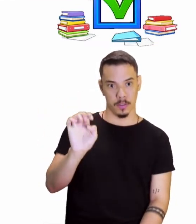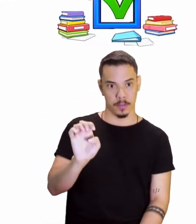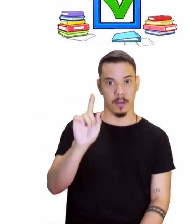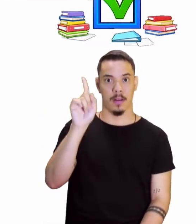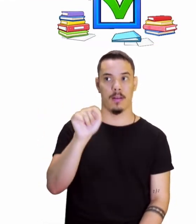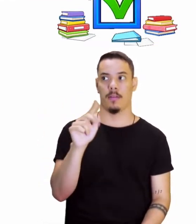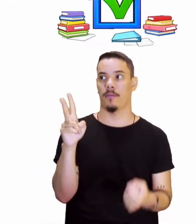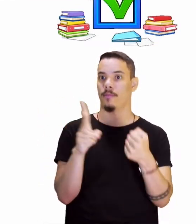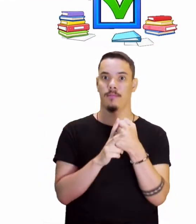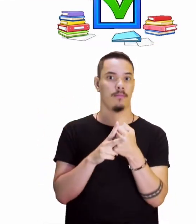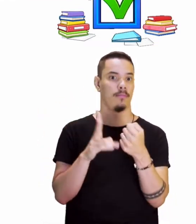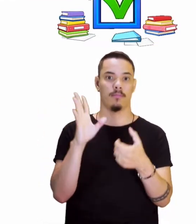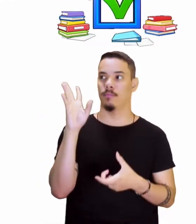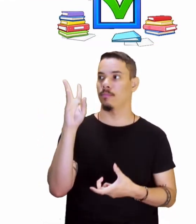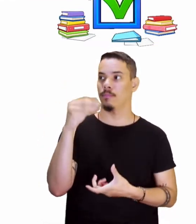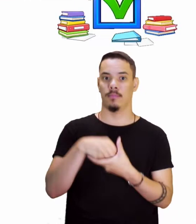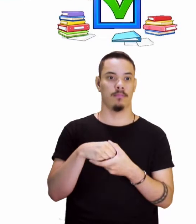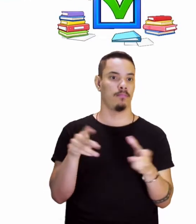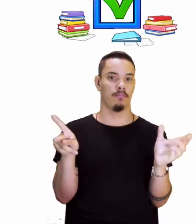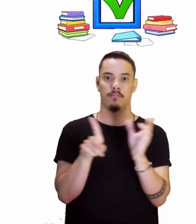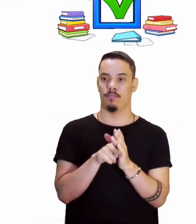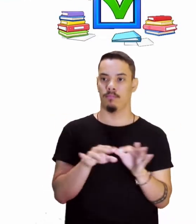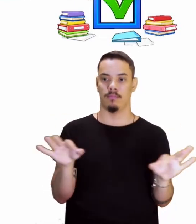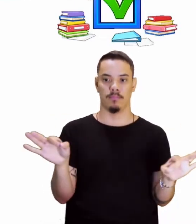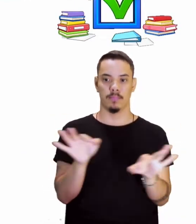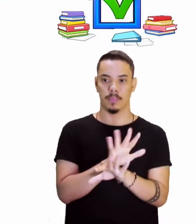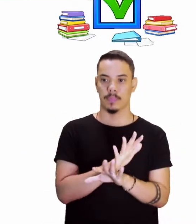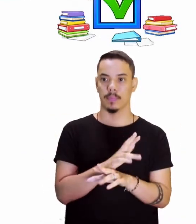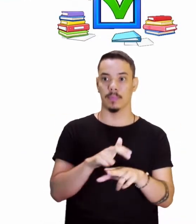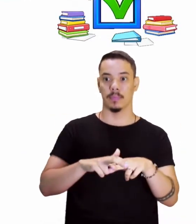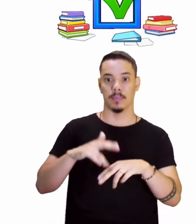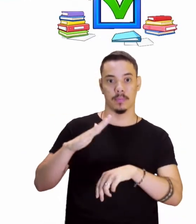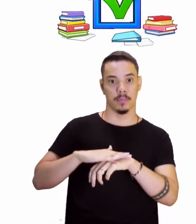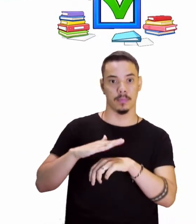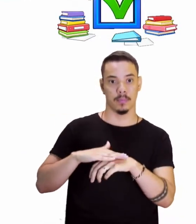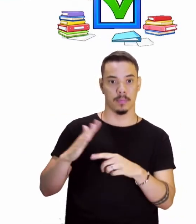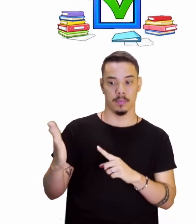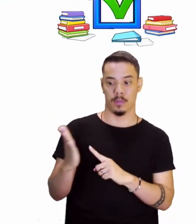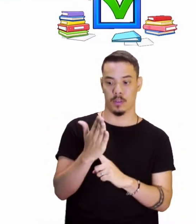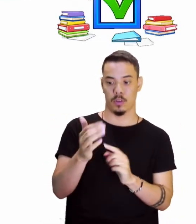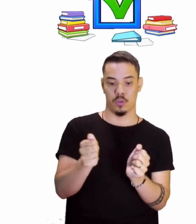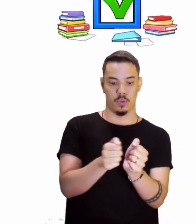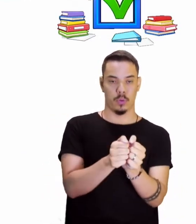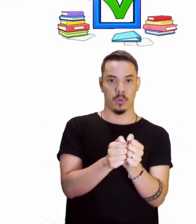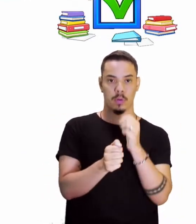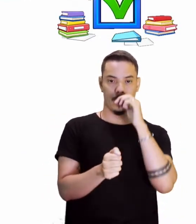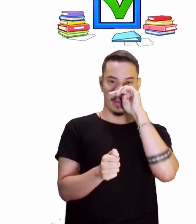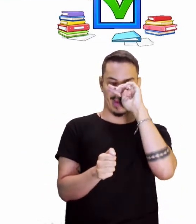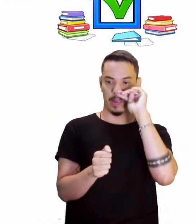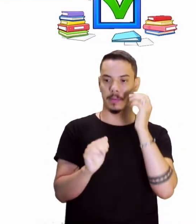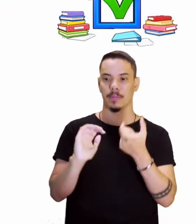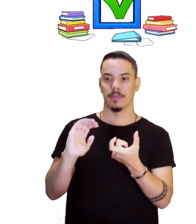O verbo, amadinho. Então, ele que está no comando. Qual é o termo